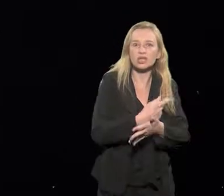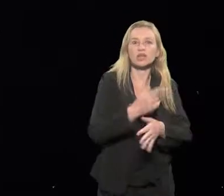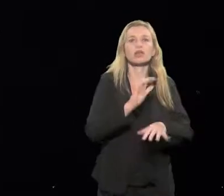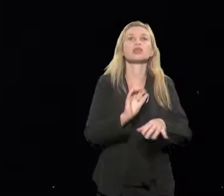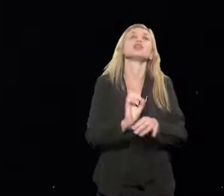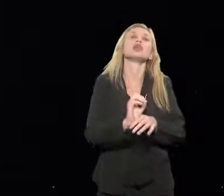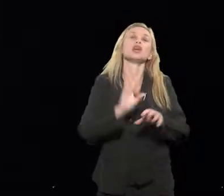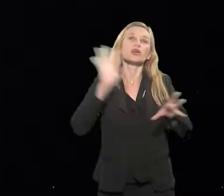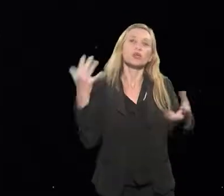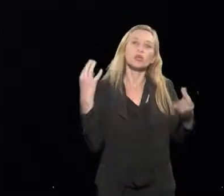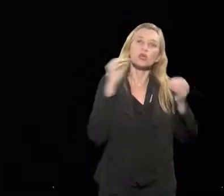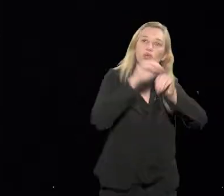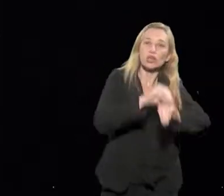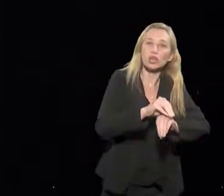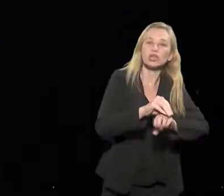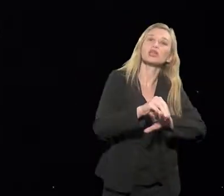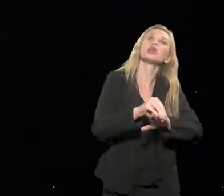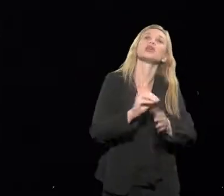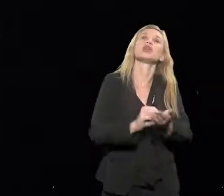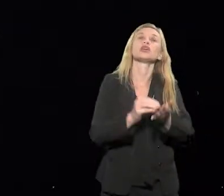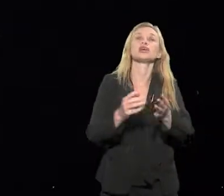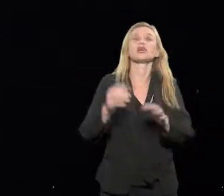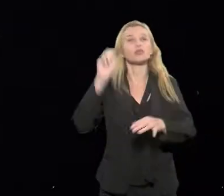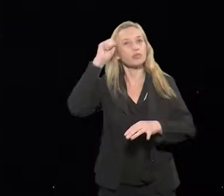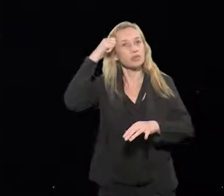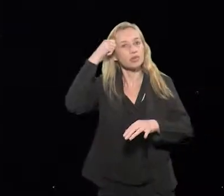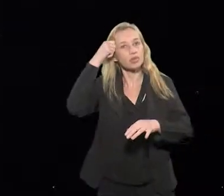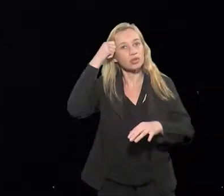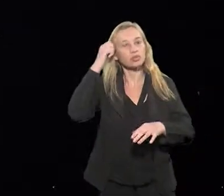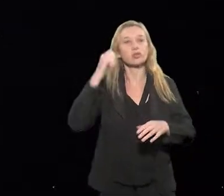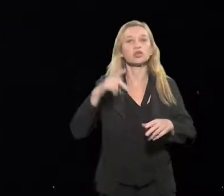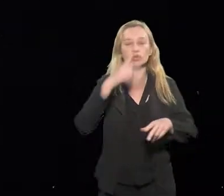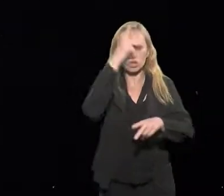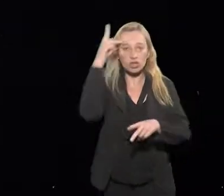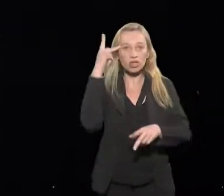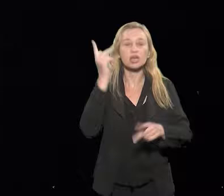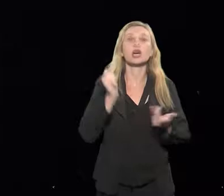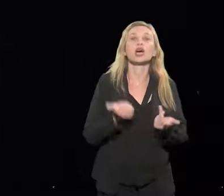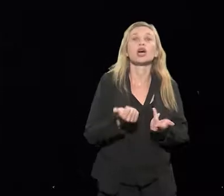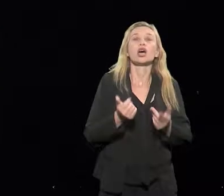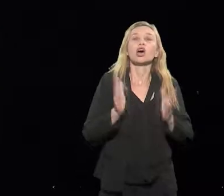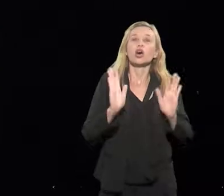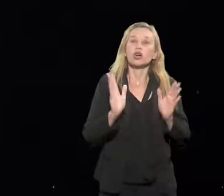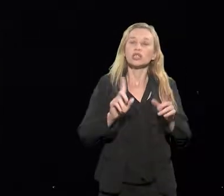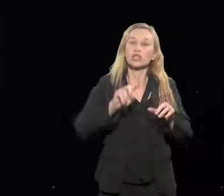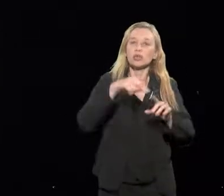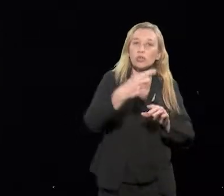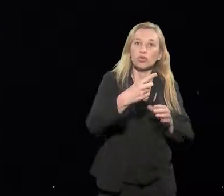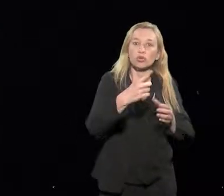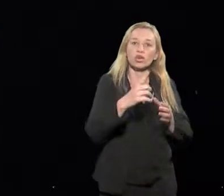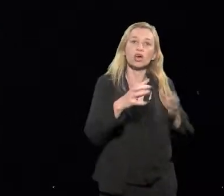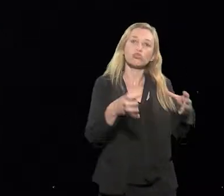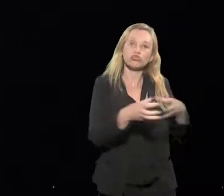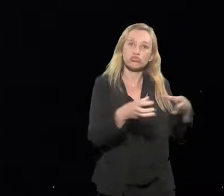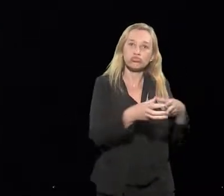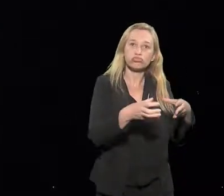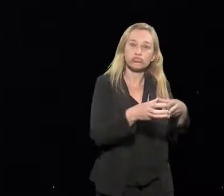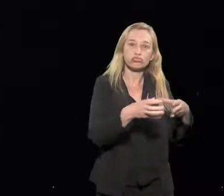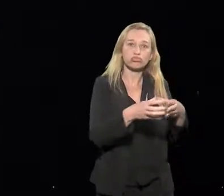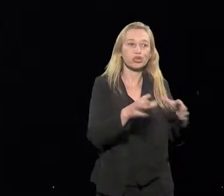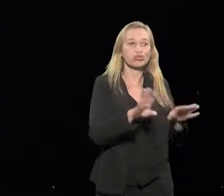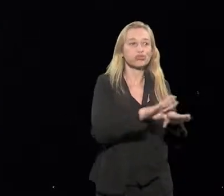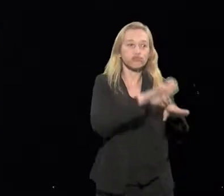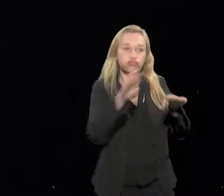inserir a população negra na sociedade foram implementadas. Logo, essa parcela da população ficou condenada a